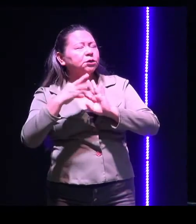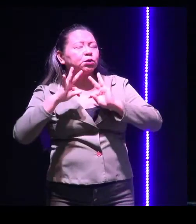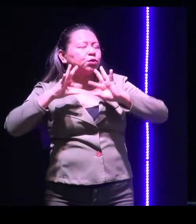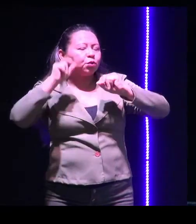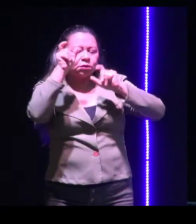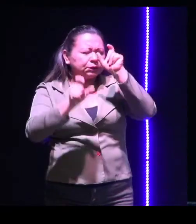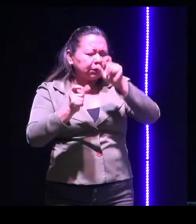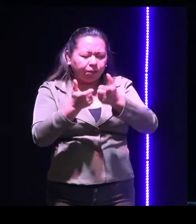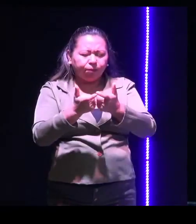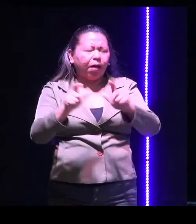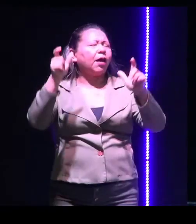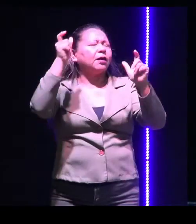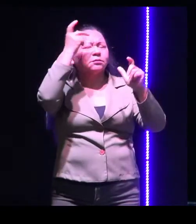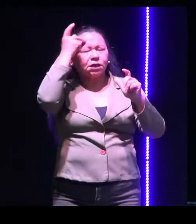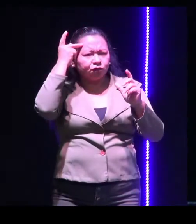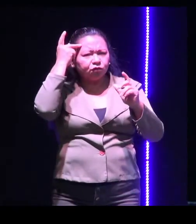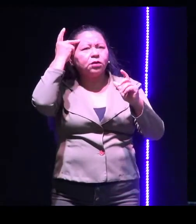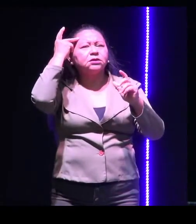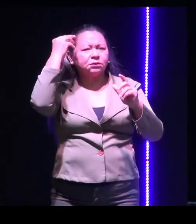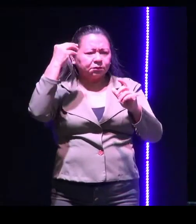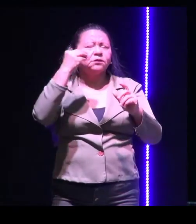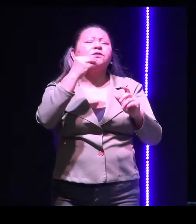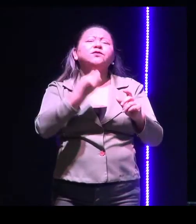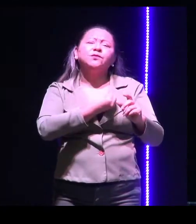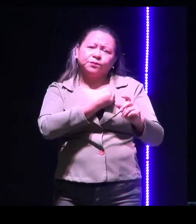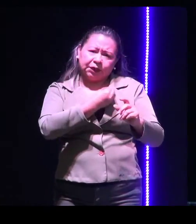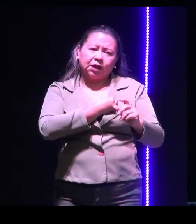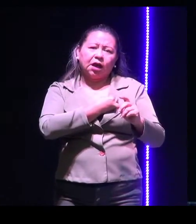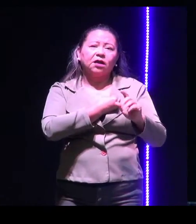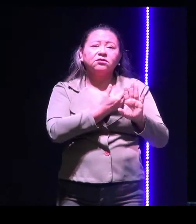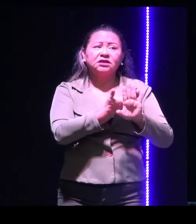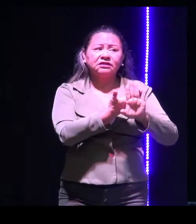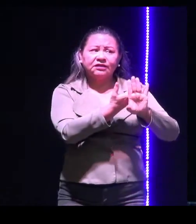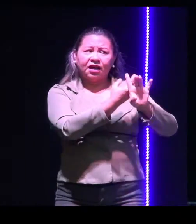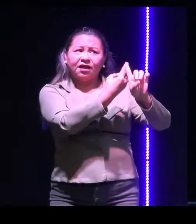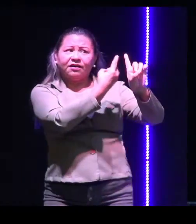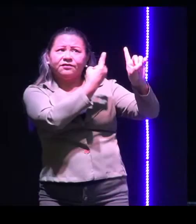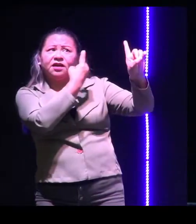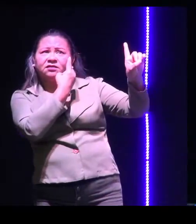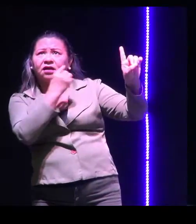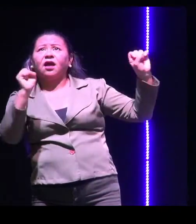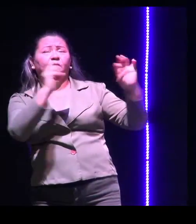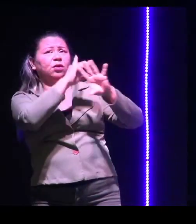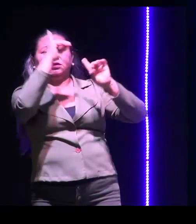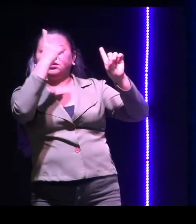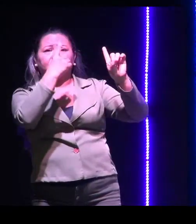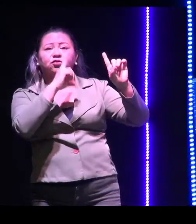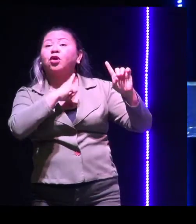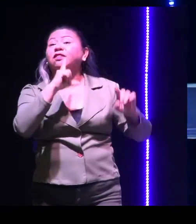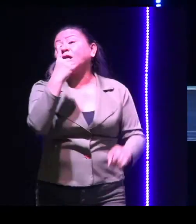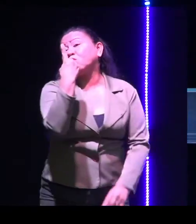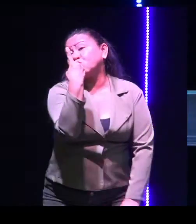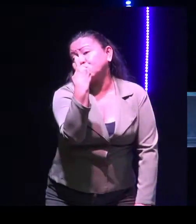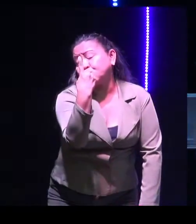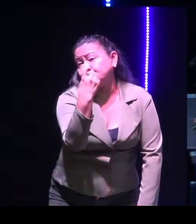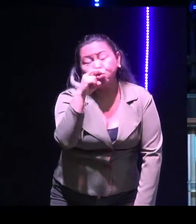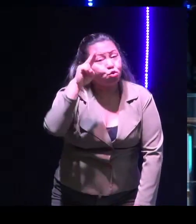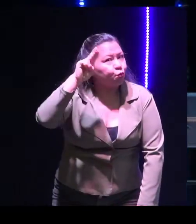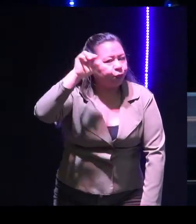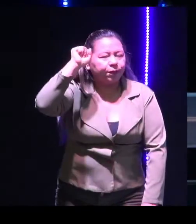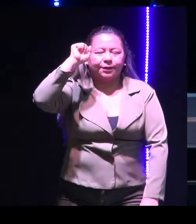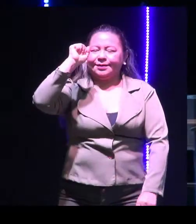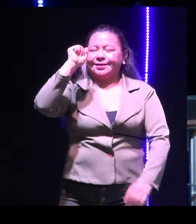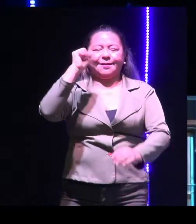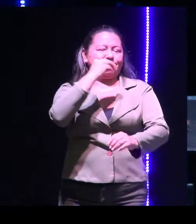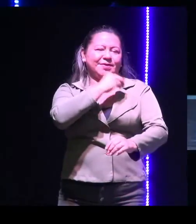estão afastados, destituídos da glória de Deus. Todos pecaram. Só existe um que nunca pecou